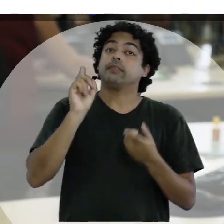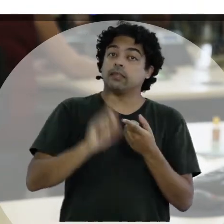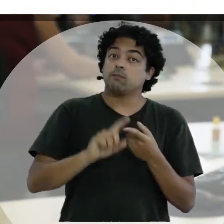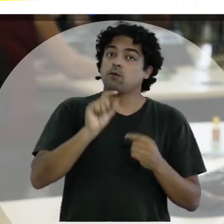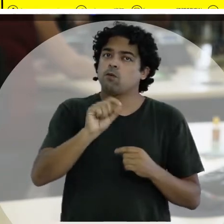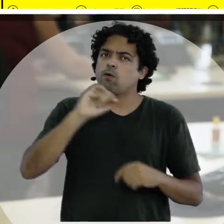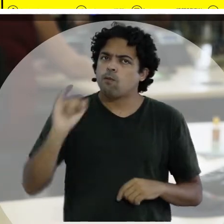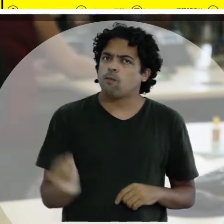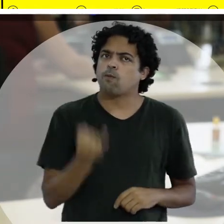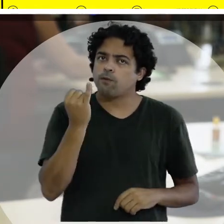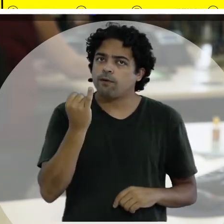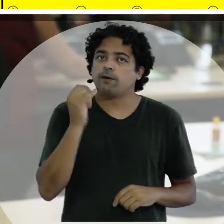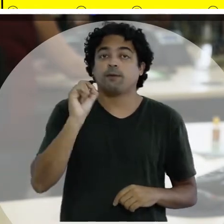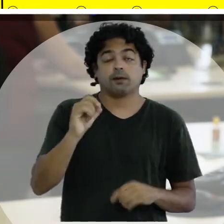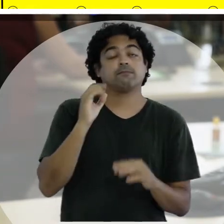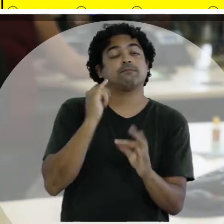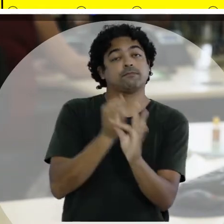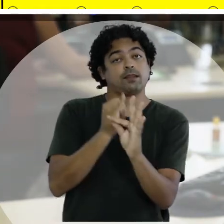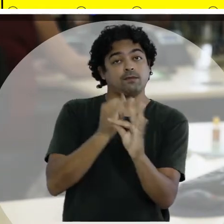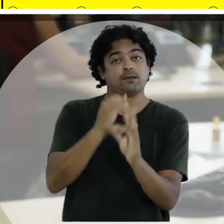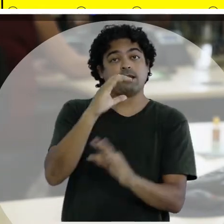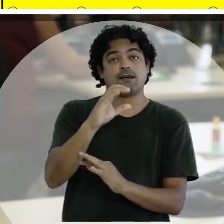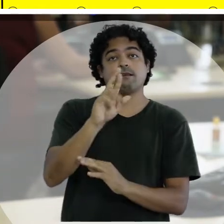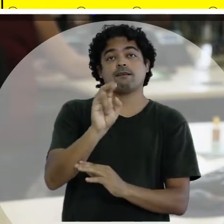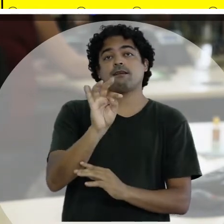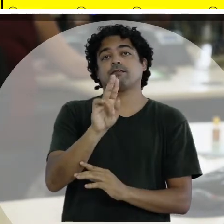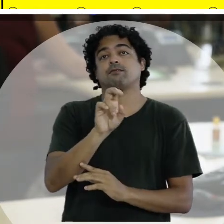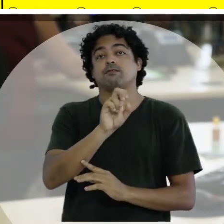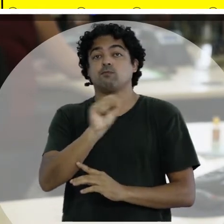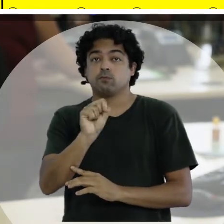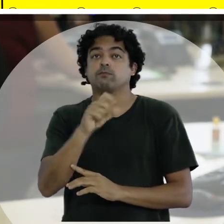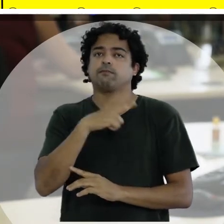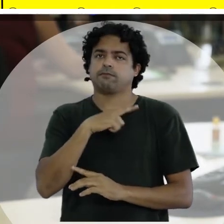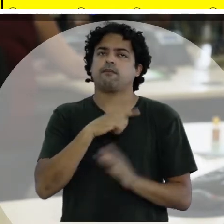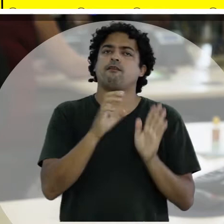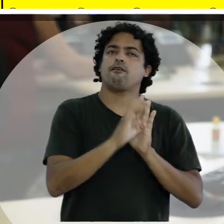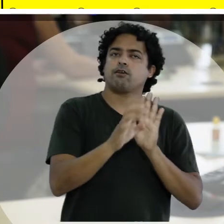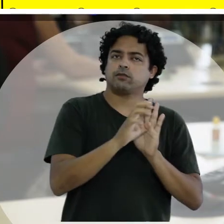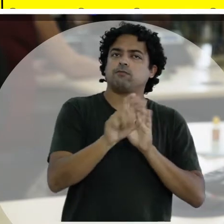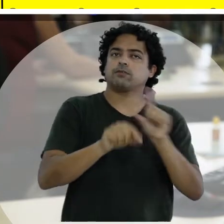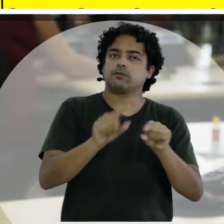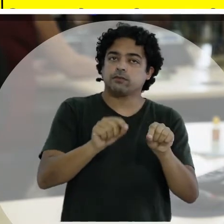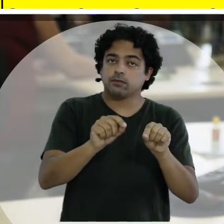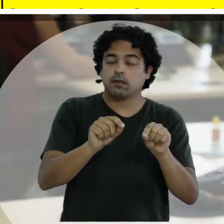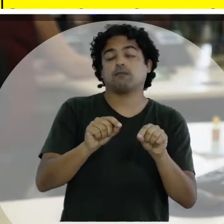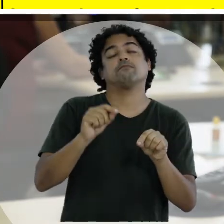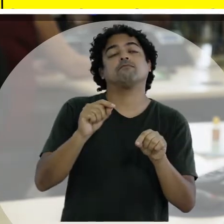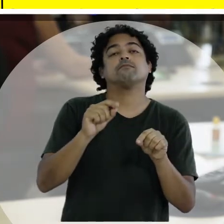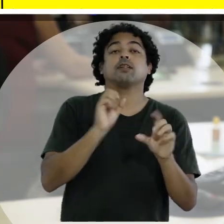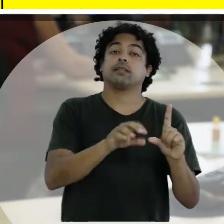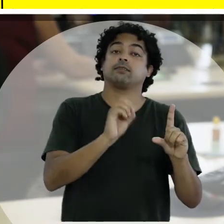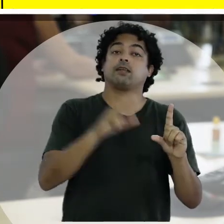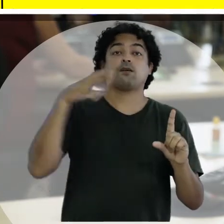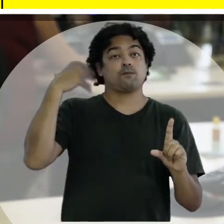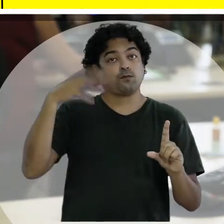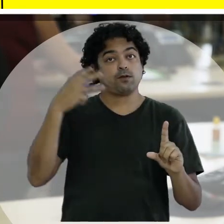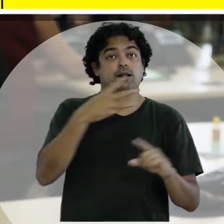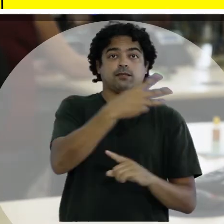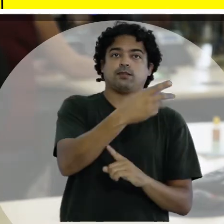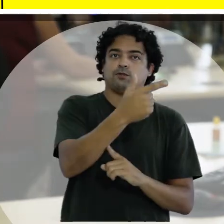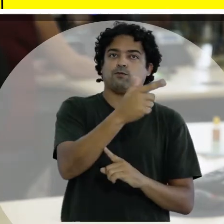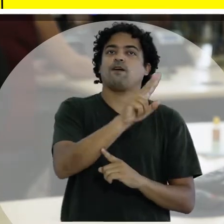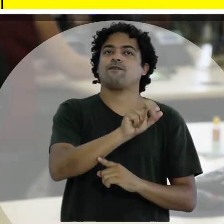qseleção.ifce.edu.br. E por falar em oportunidade, o campus de Crateús publicou o edital para a seleção em licenciatura em música.